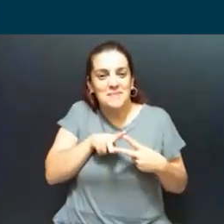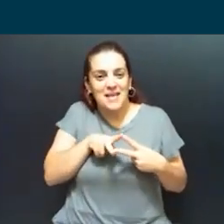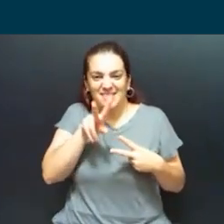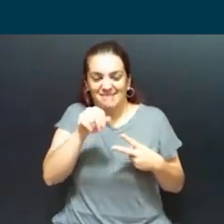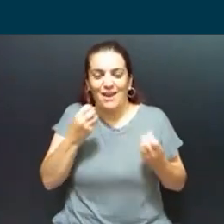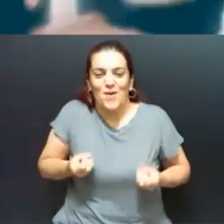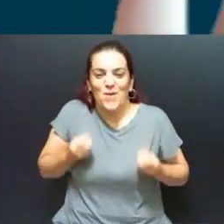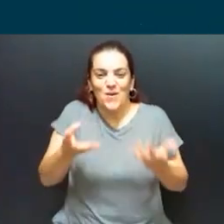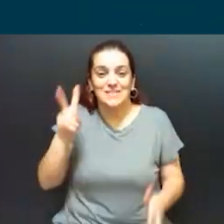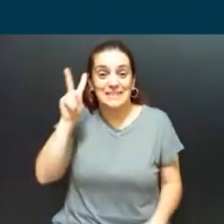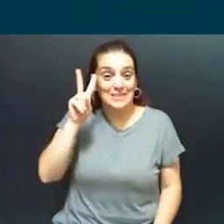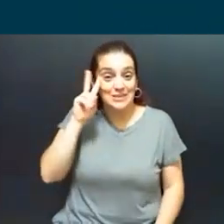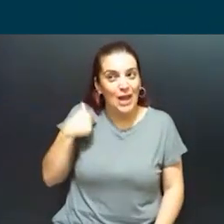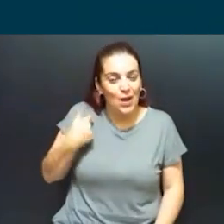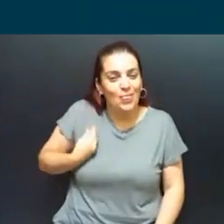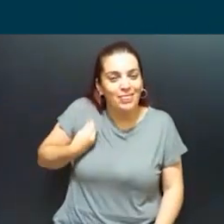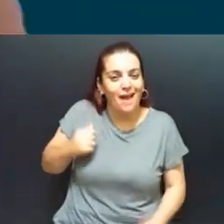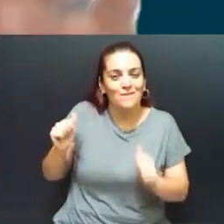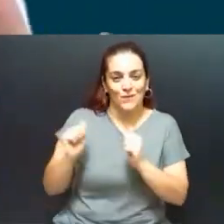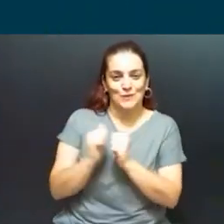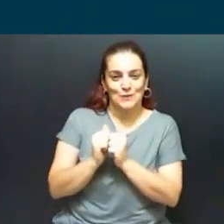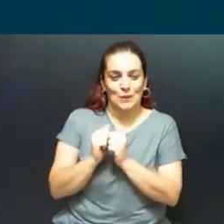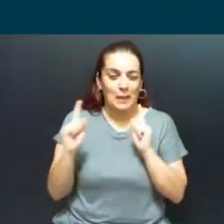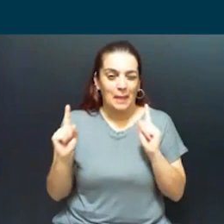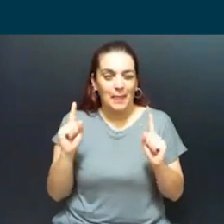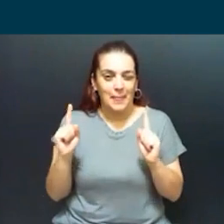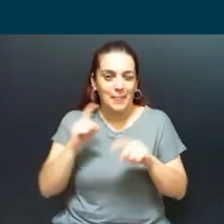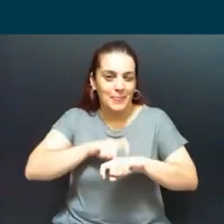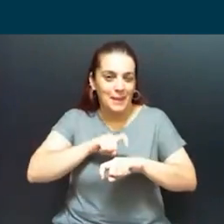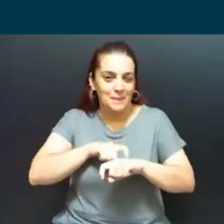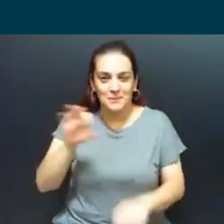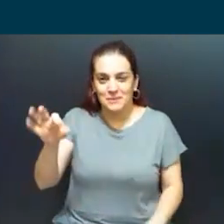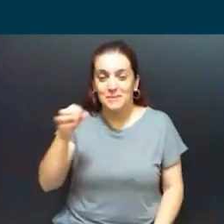Eu estava lá um pedacinho desse tempo. Boa toque para vocês.